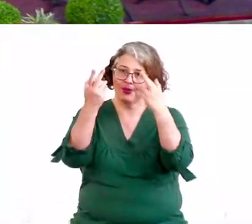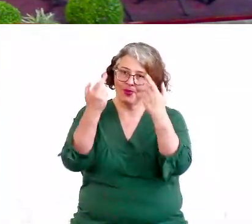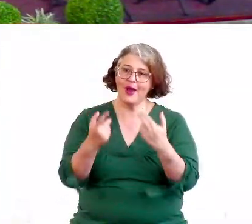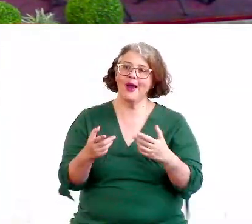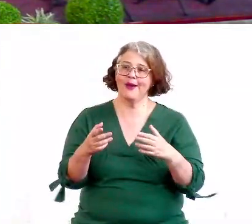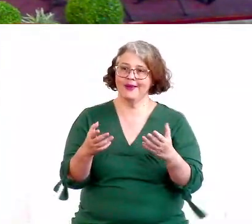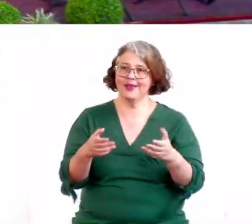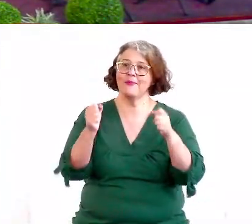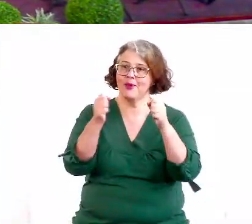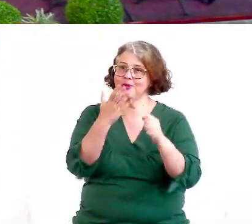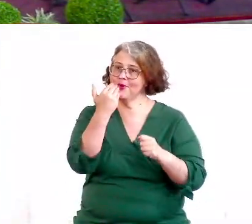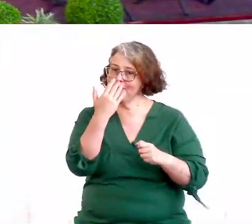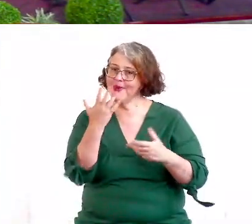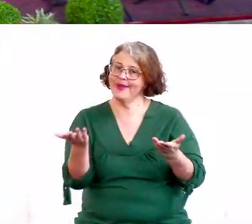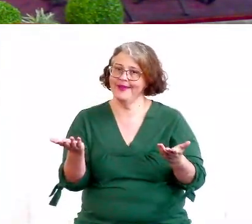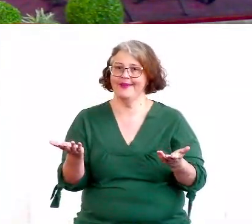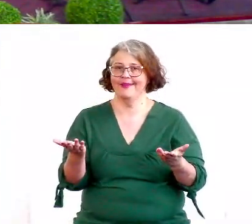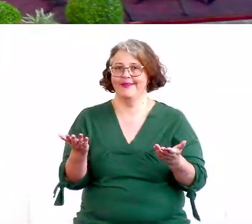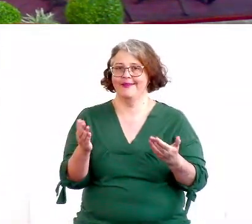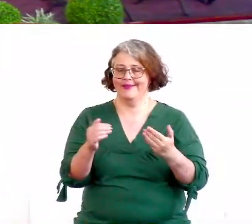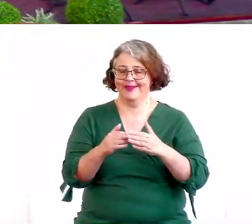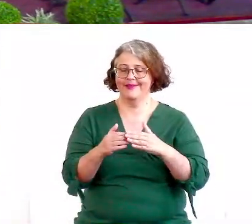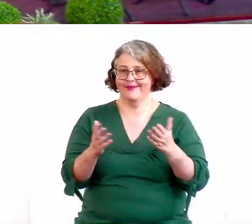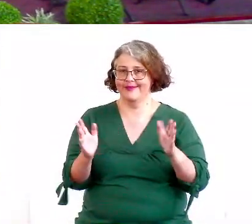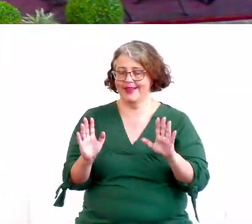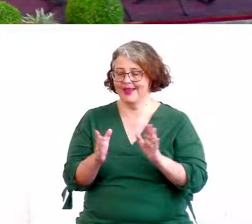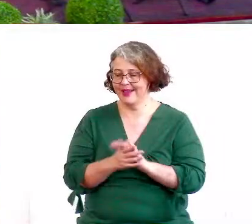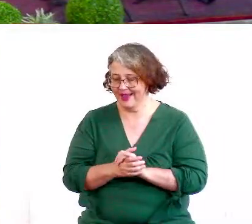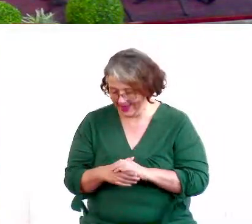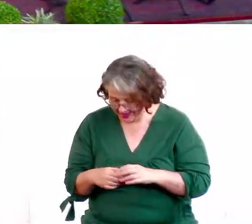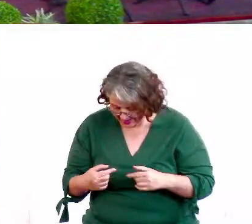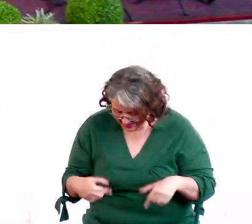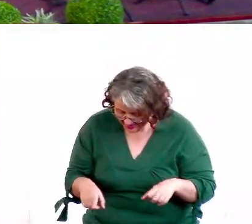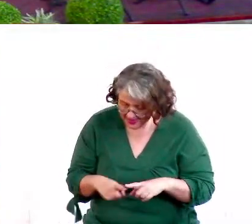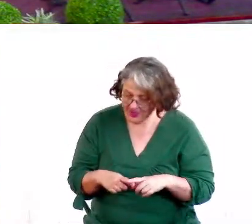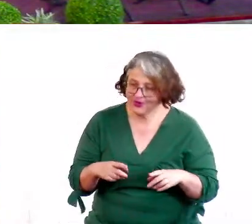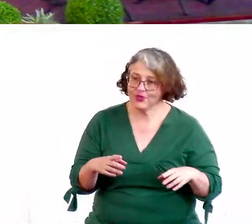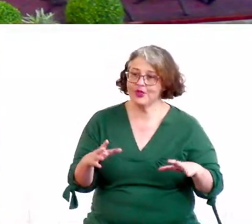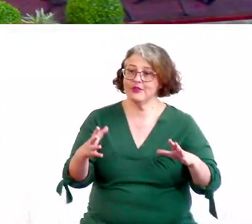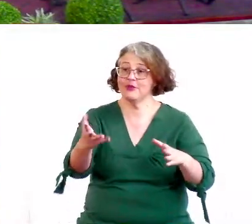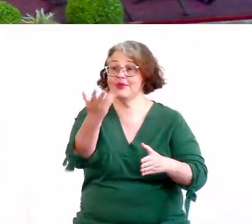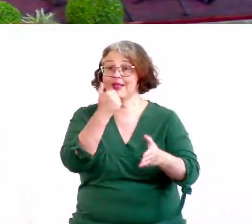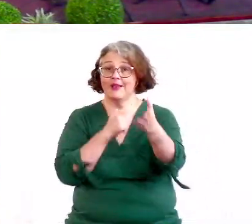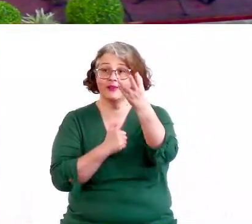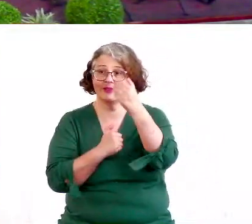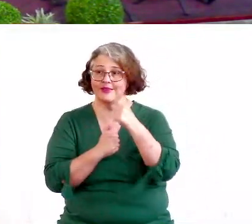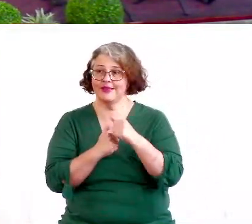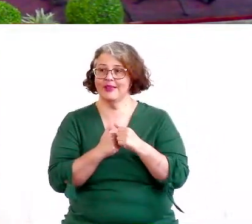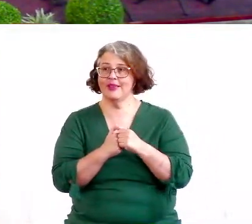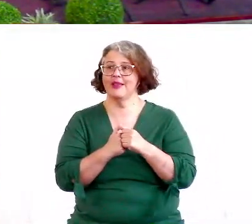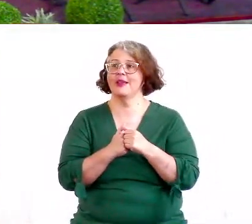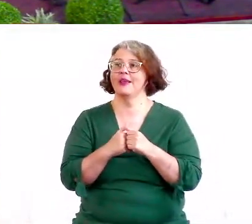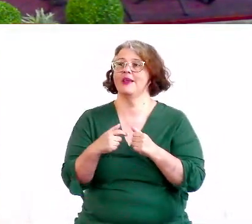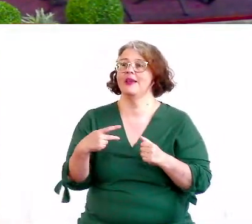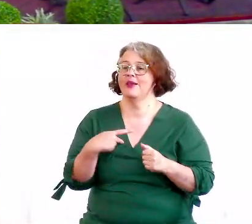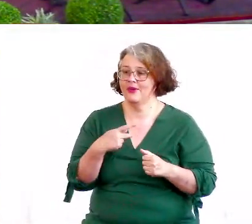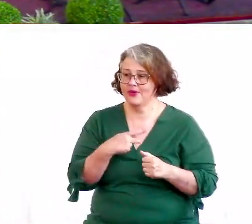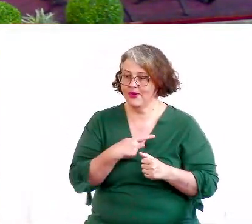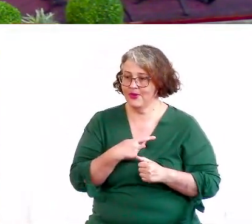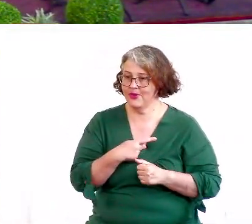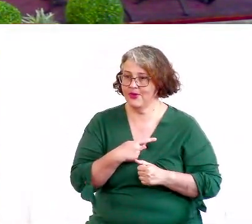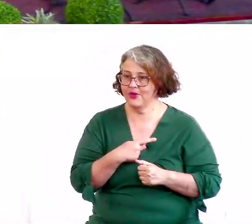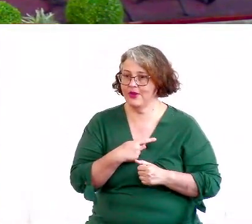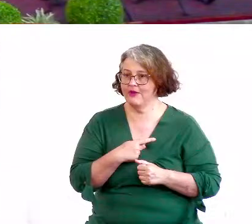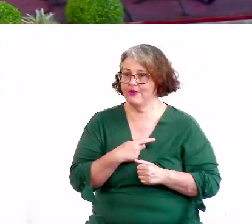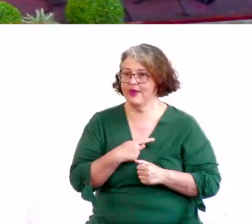trazer leite em pó, nós juntaremos e levaremos junto com o reverendo, agora, João